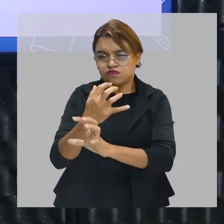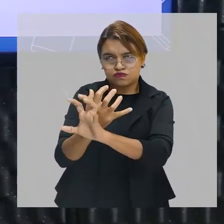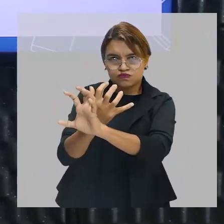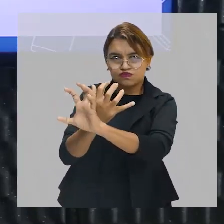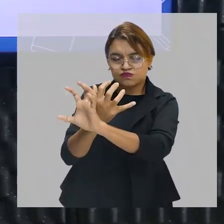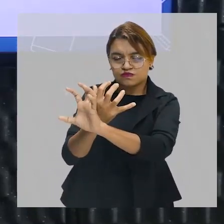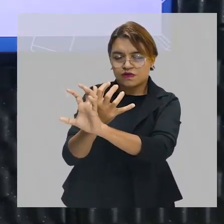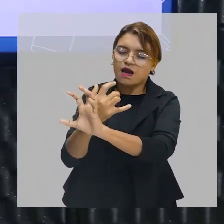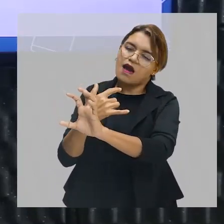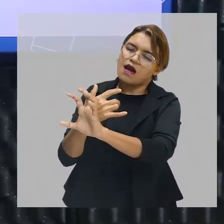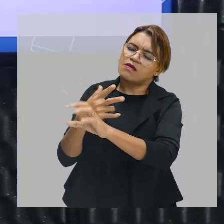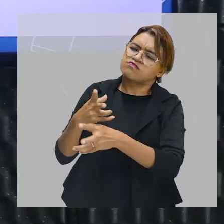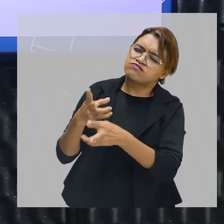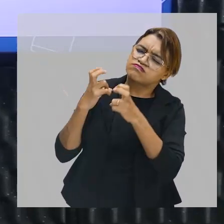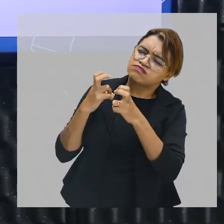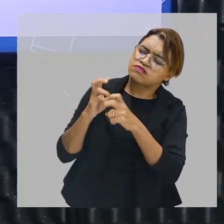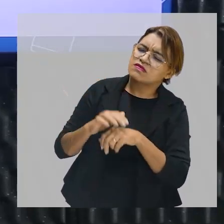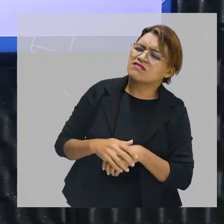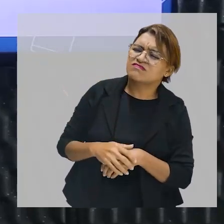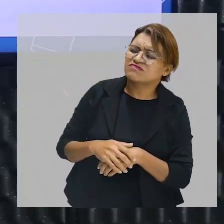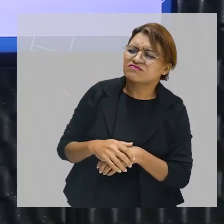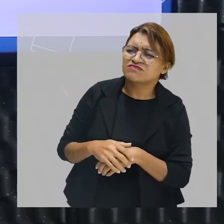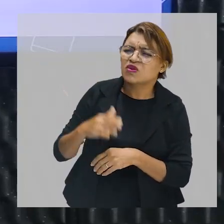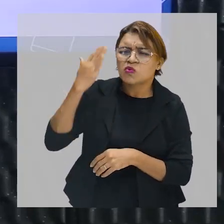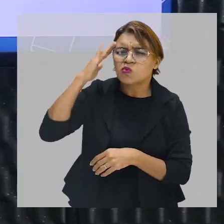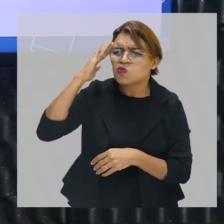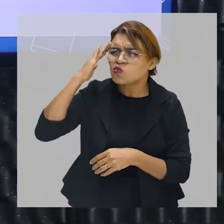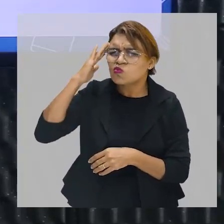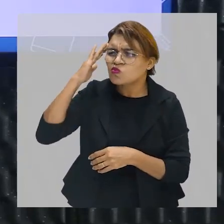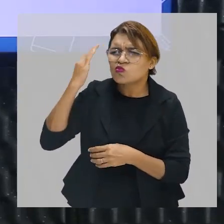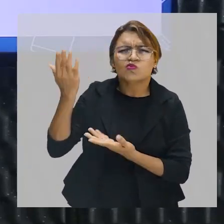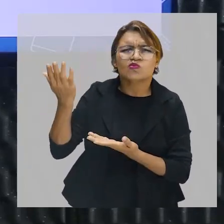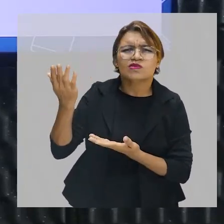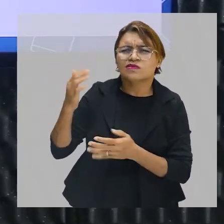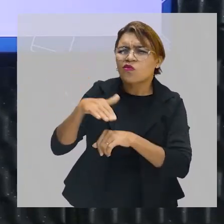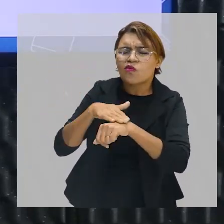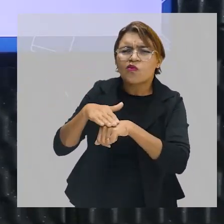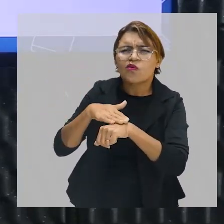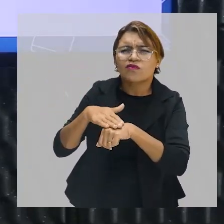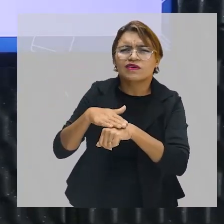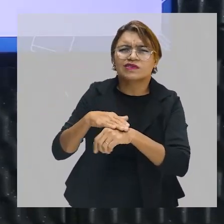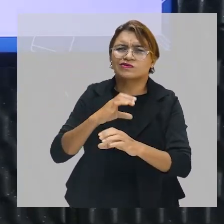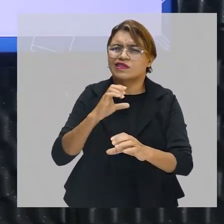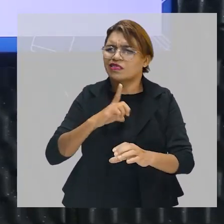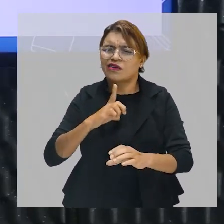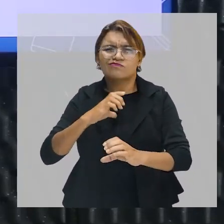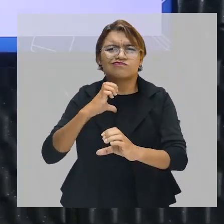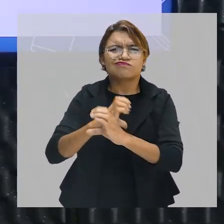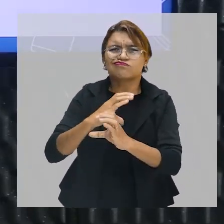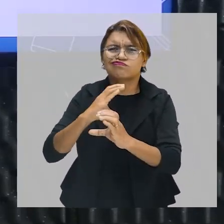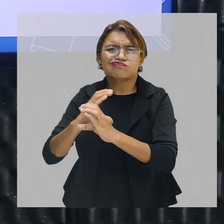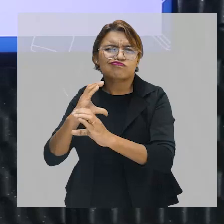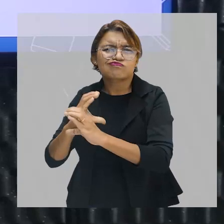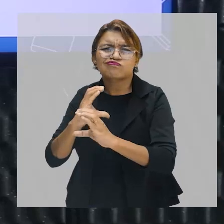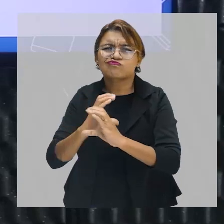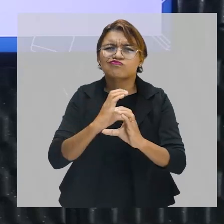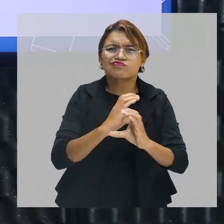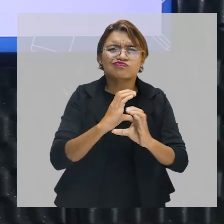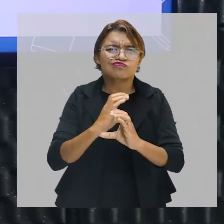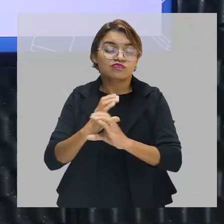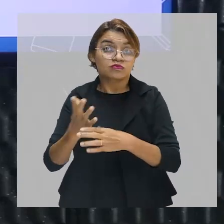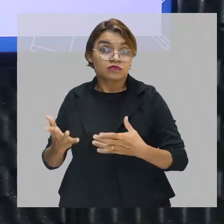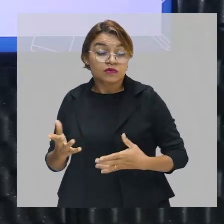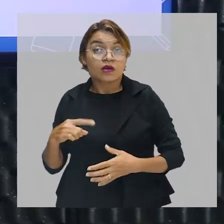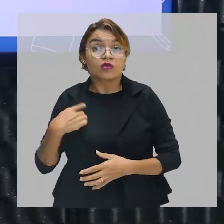bem o que o seu interlocutor estava falando. E aí vai haver um mal entendido, né? A esse mal entendido